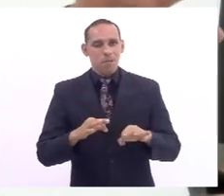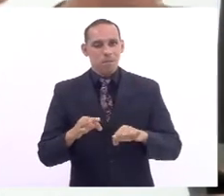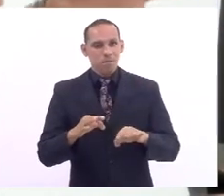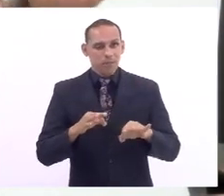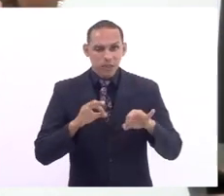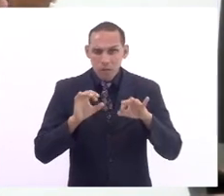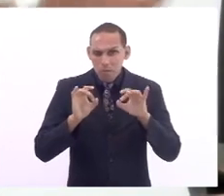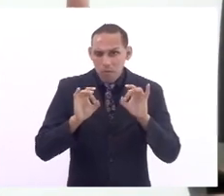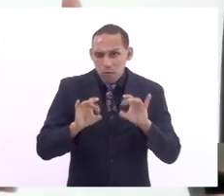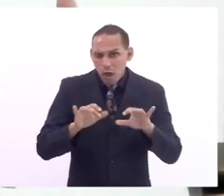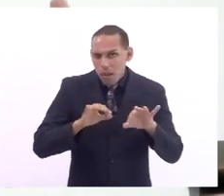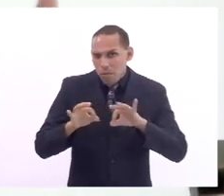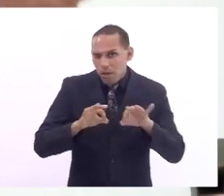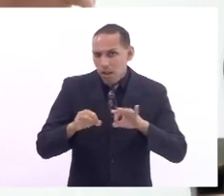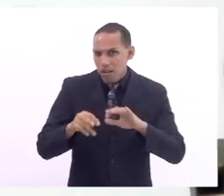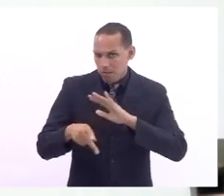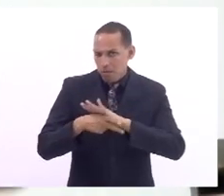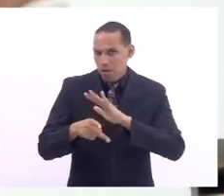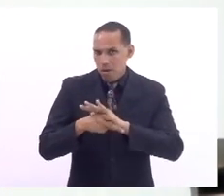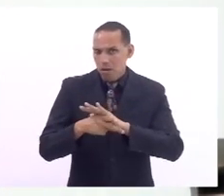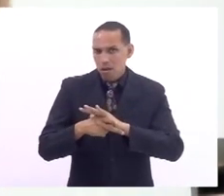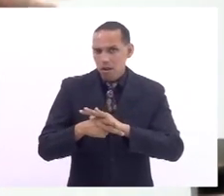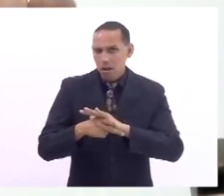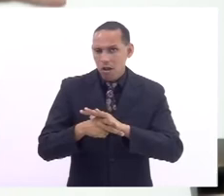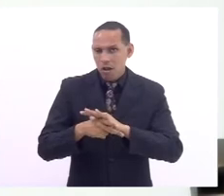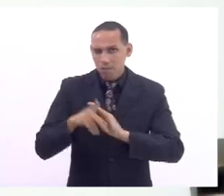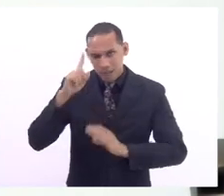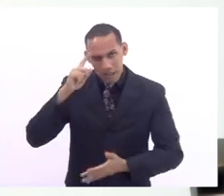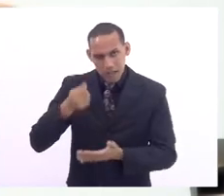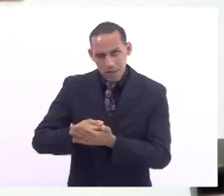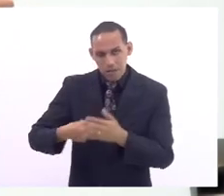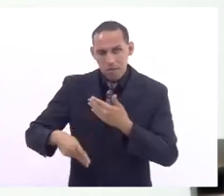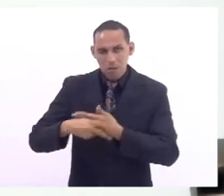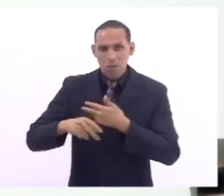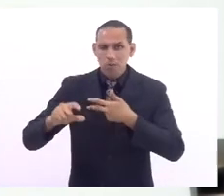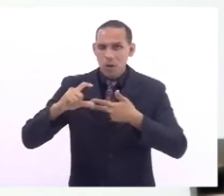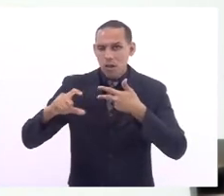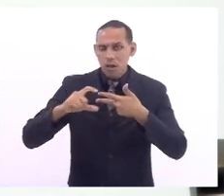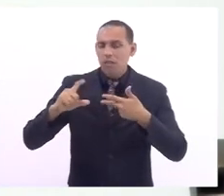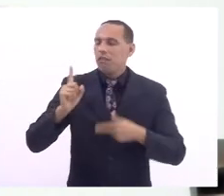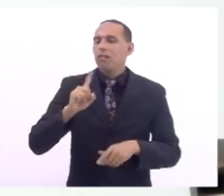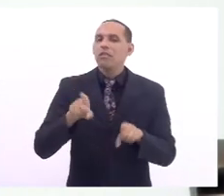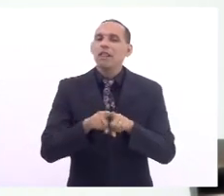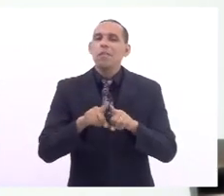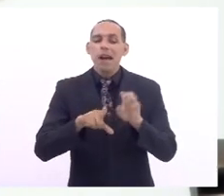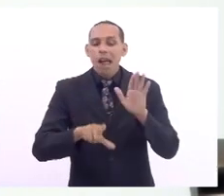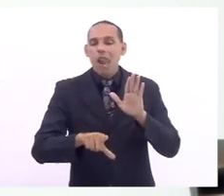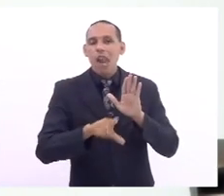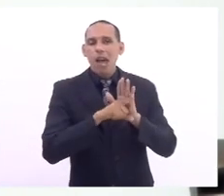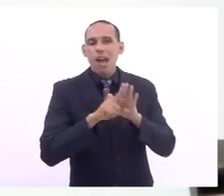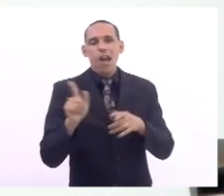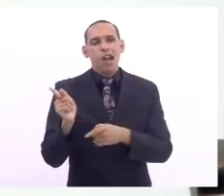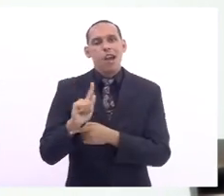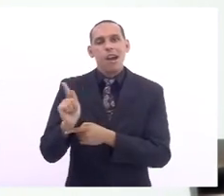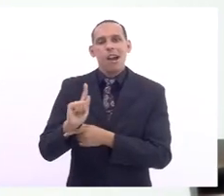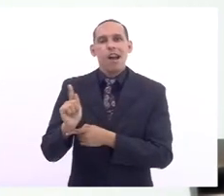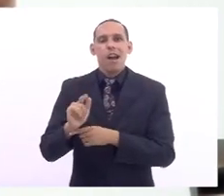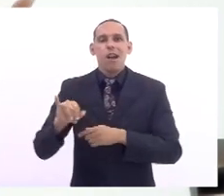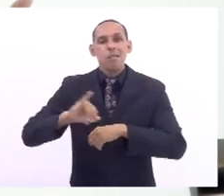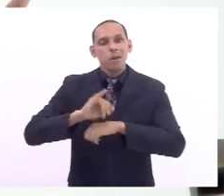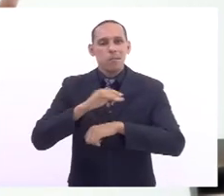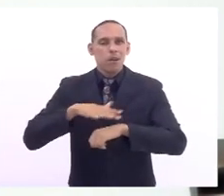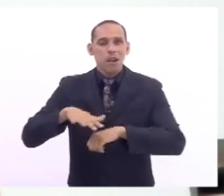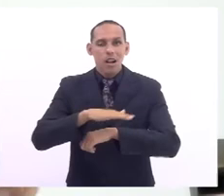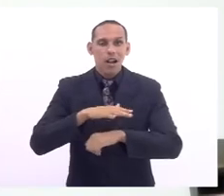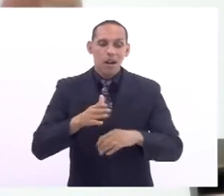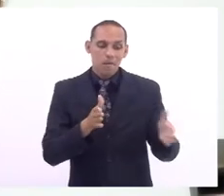só do plano que é uma tarefa do executivo Mas também da lei da governança Metropolitana porque no mesmo período que estava tramitando o